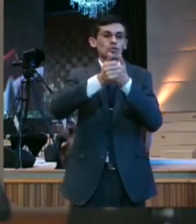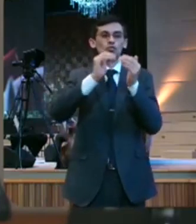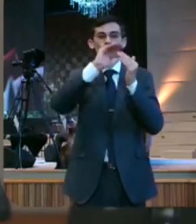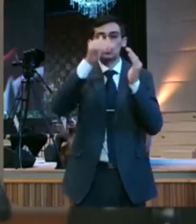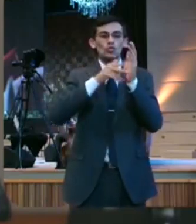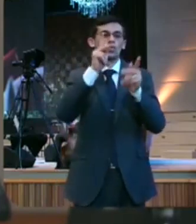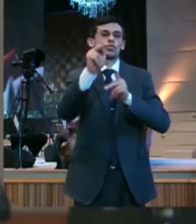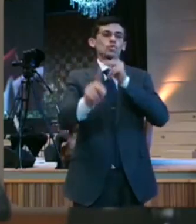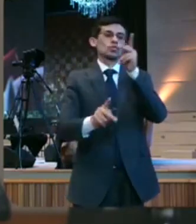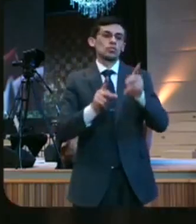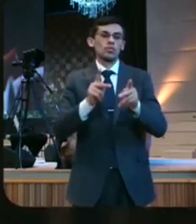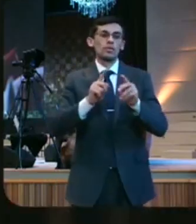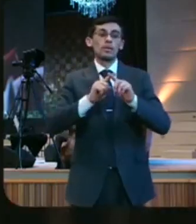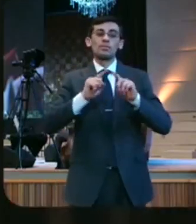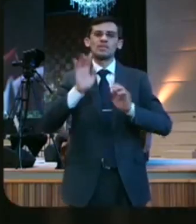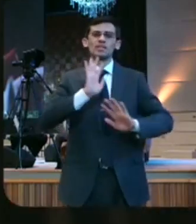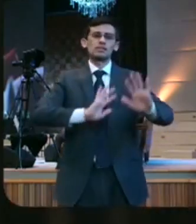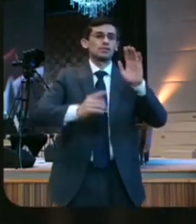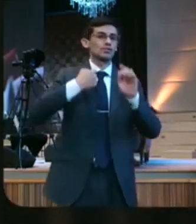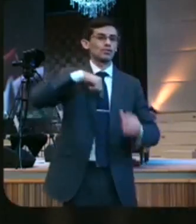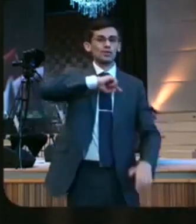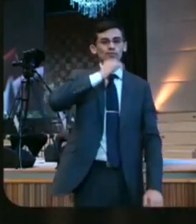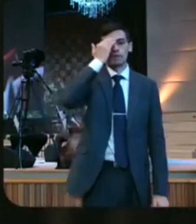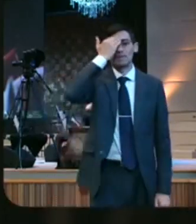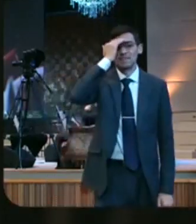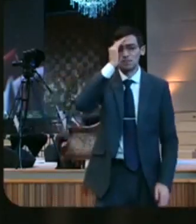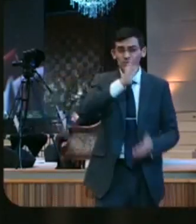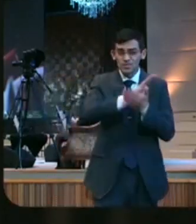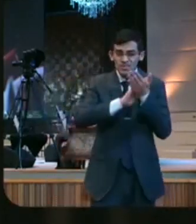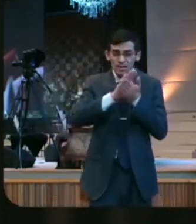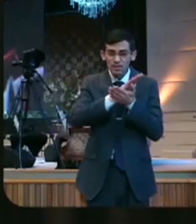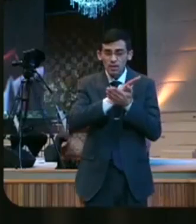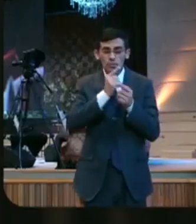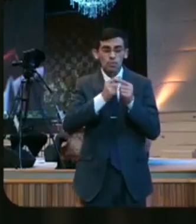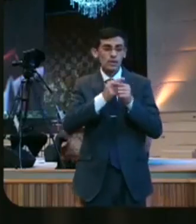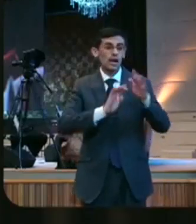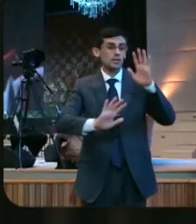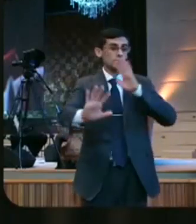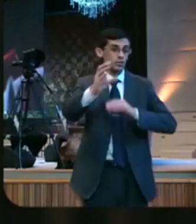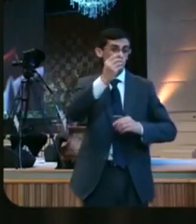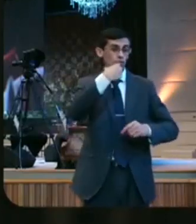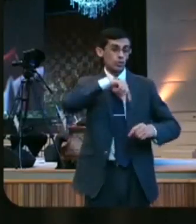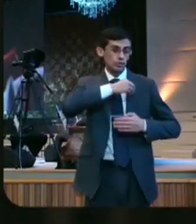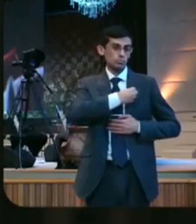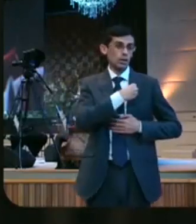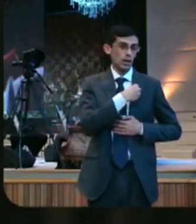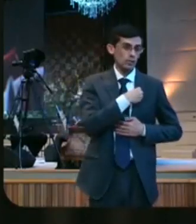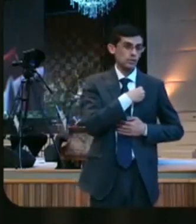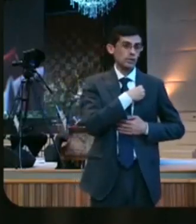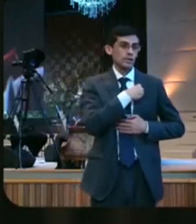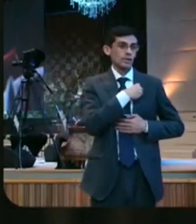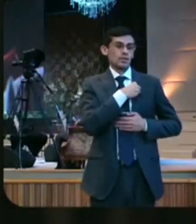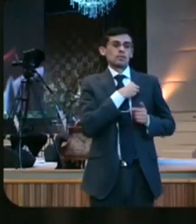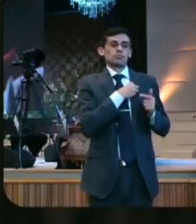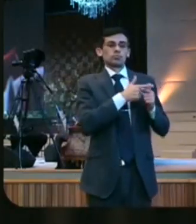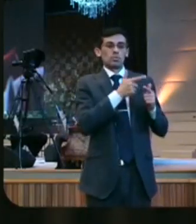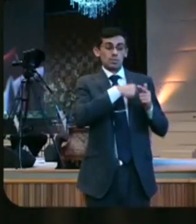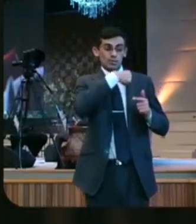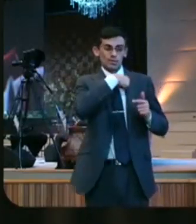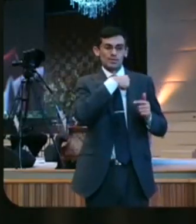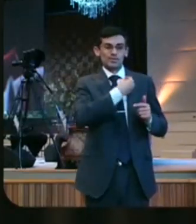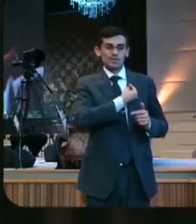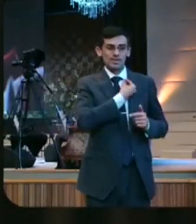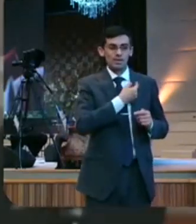E é isso que a gente não entende, é que às vezes o nosso pecado não afeta só a gente, afeta a nossa família que